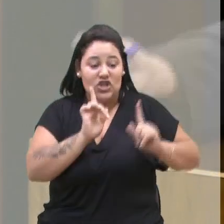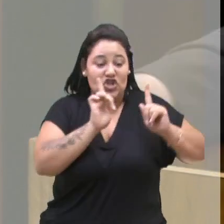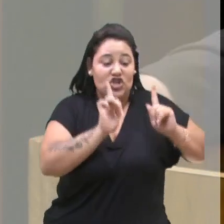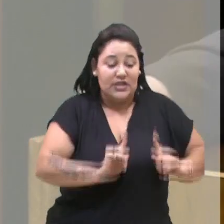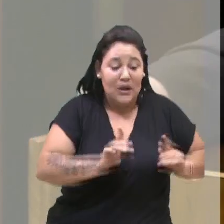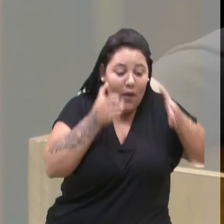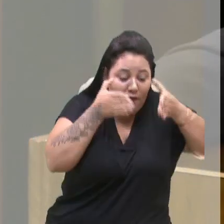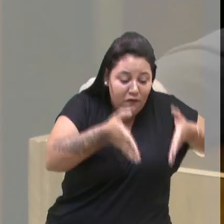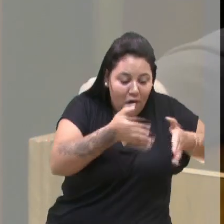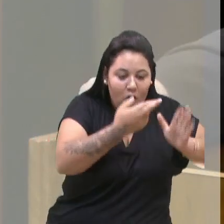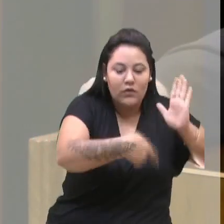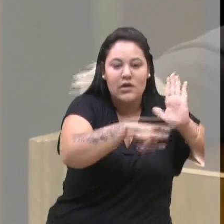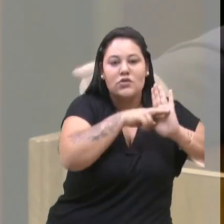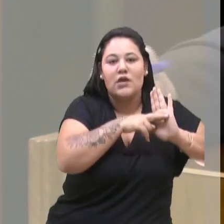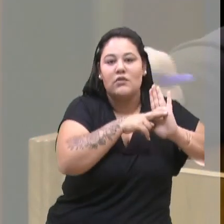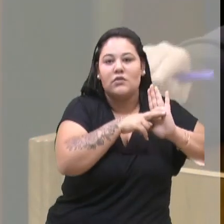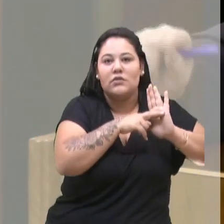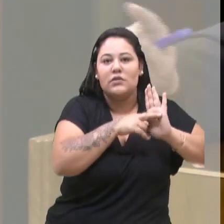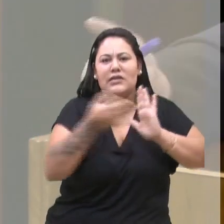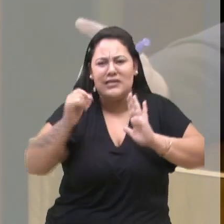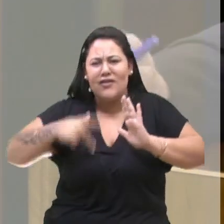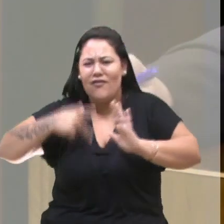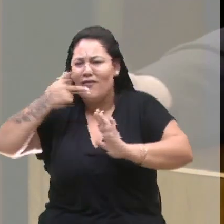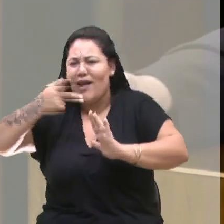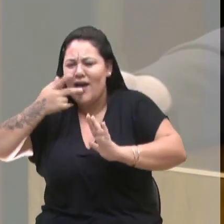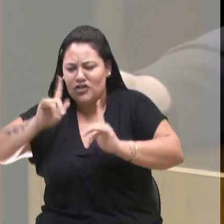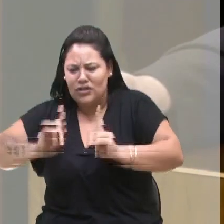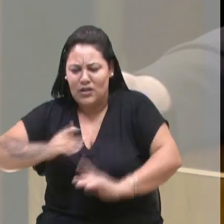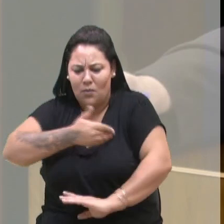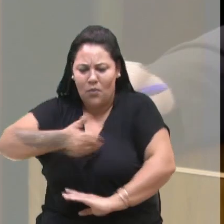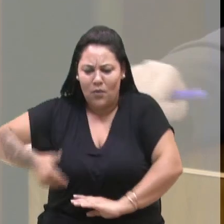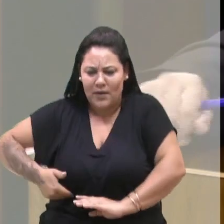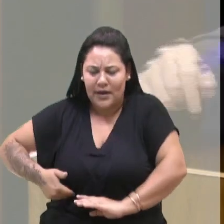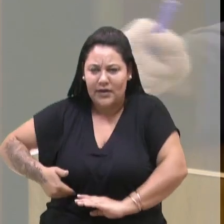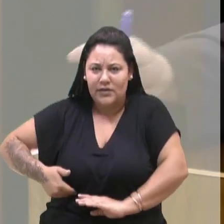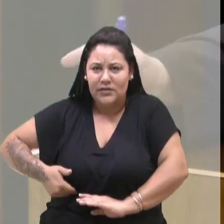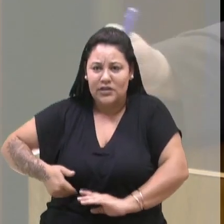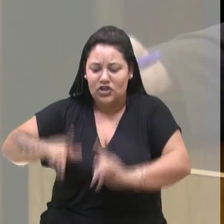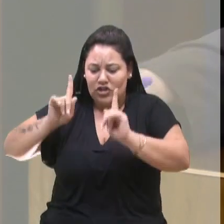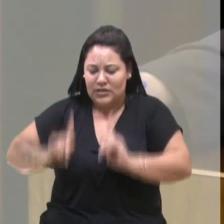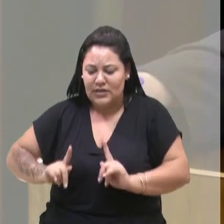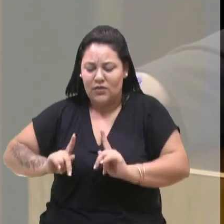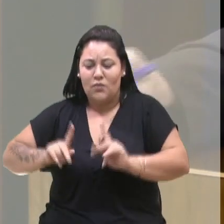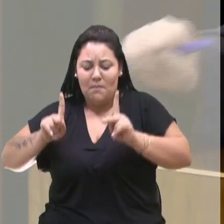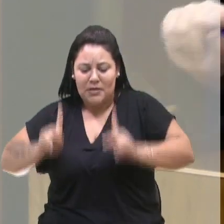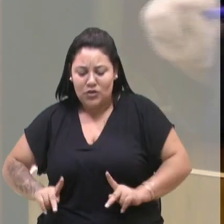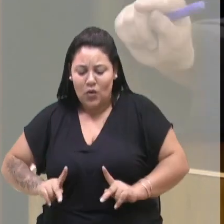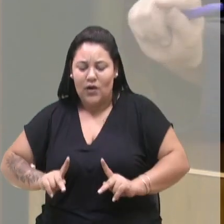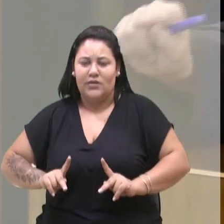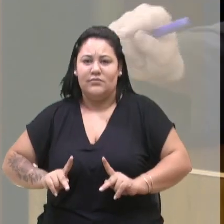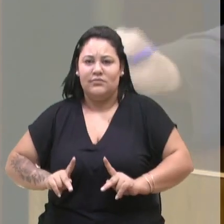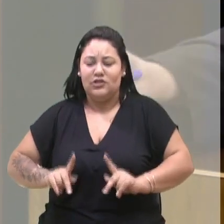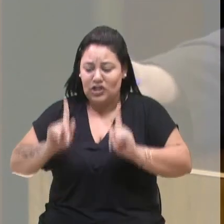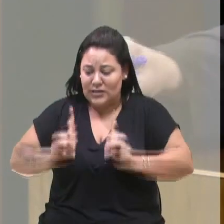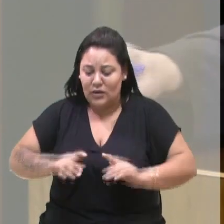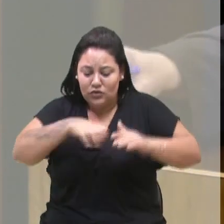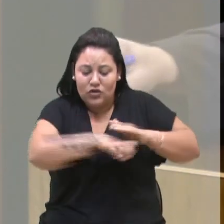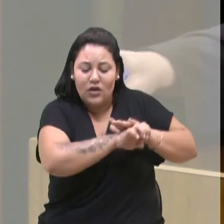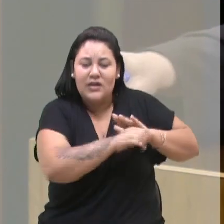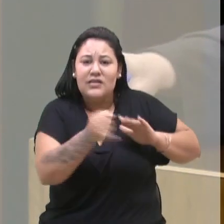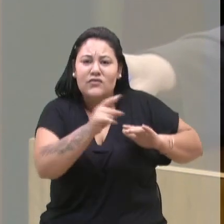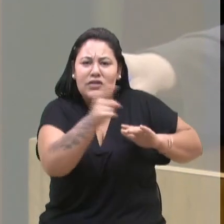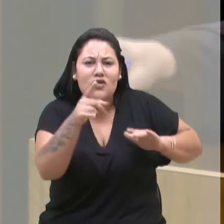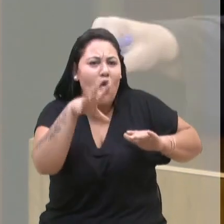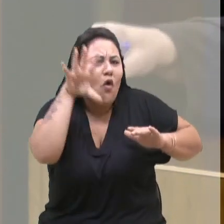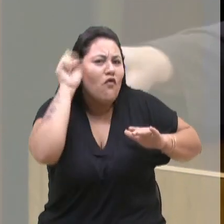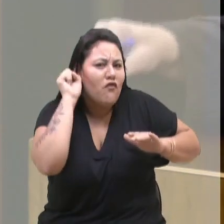nos resultados. Quando a gente fala de gestão pública, gestão de pessoas, gestão de estoque, quando vocês ouvirem a palavra